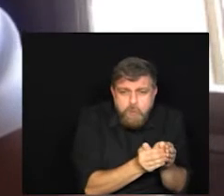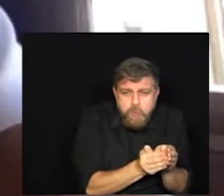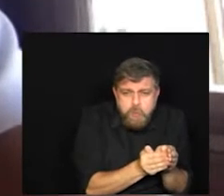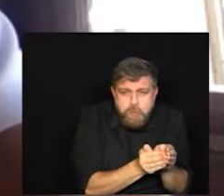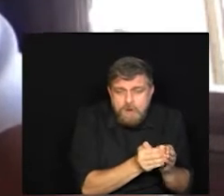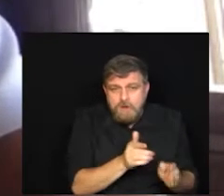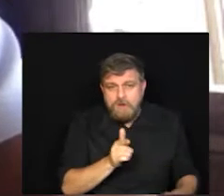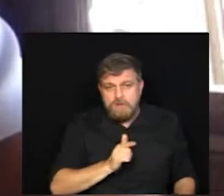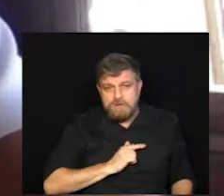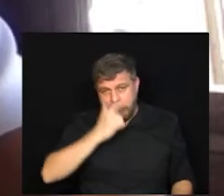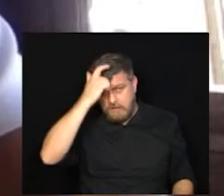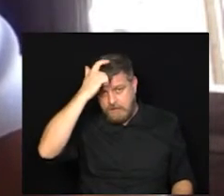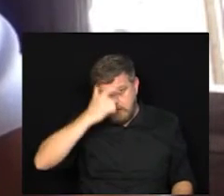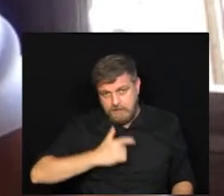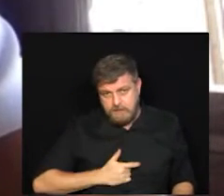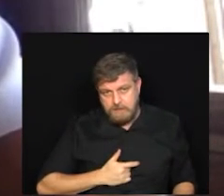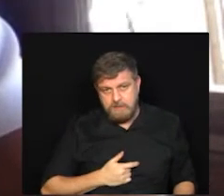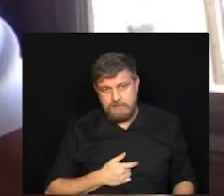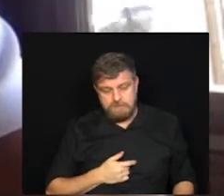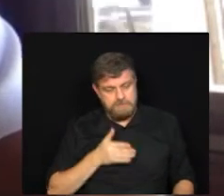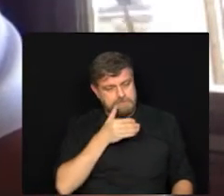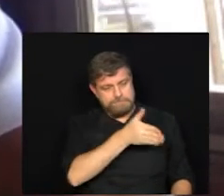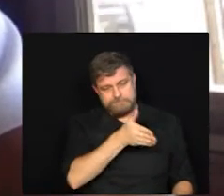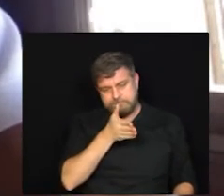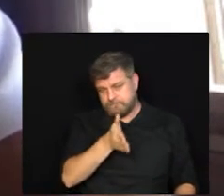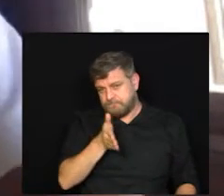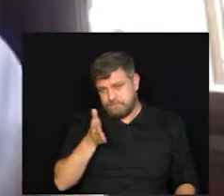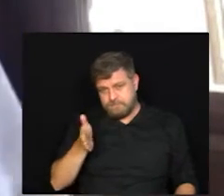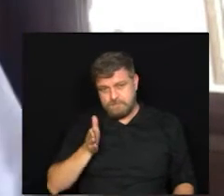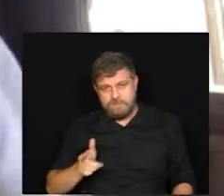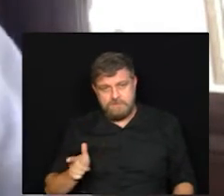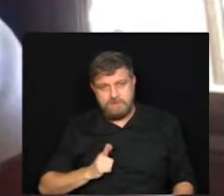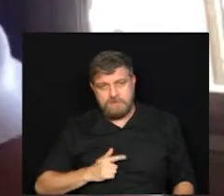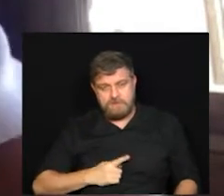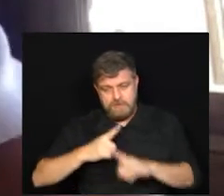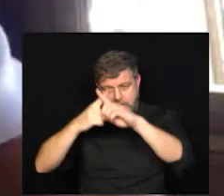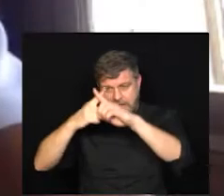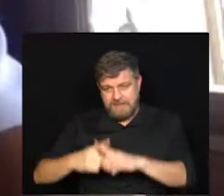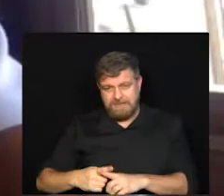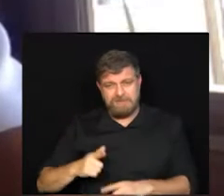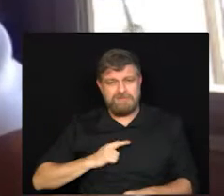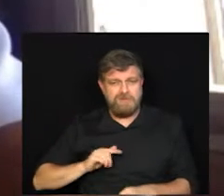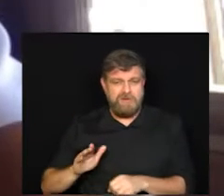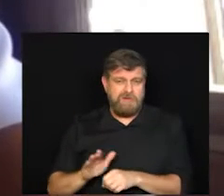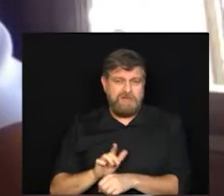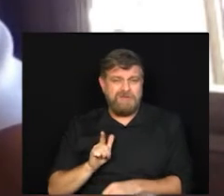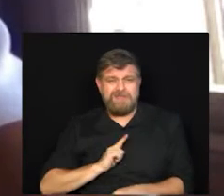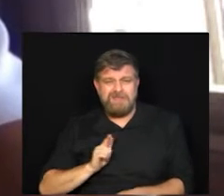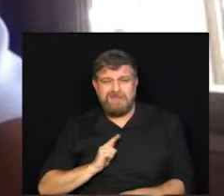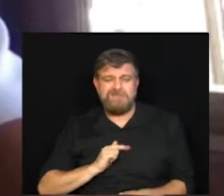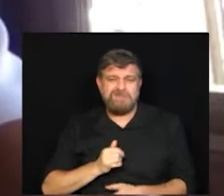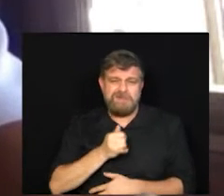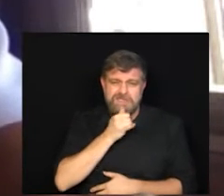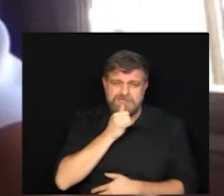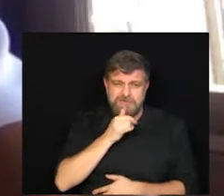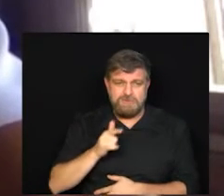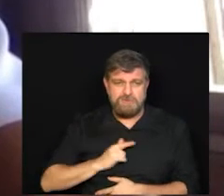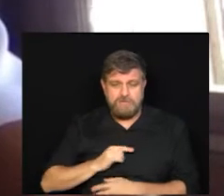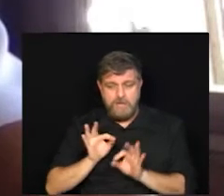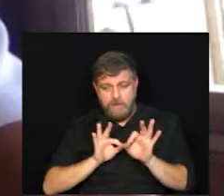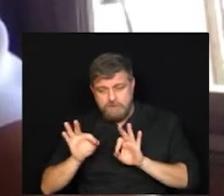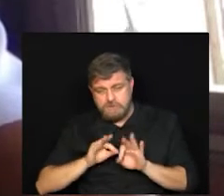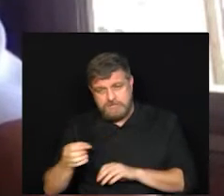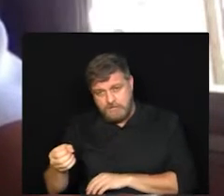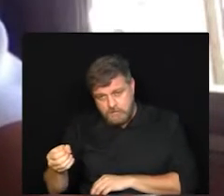Hoje eu estou competindo em diversas classes, então o meu calendário hoje é cheio. Eu vou velejar, tem um projeto novo,